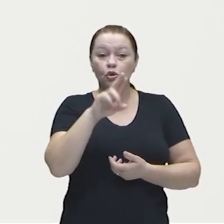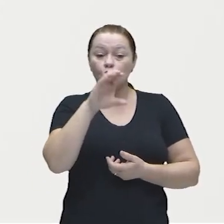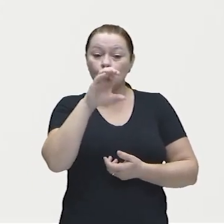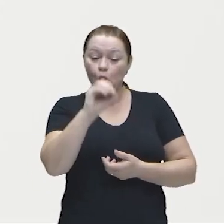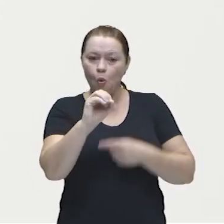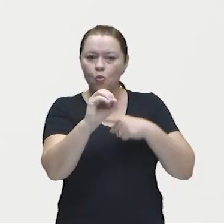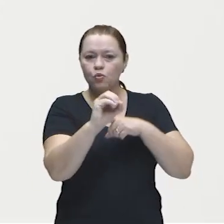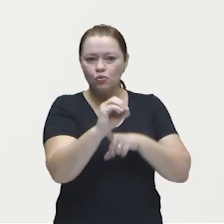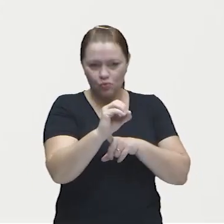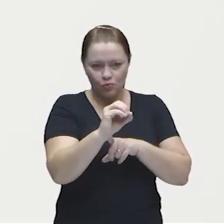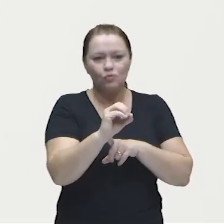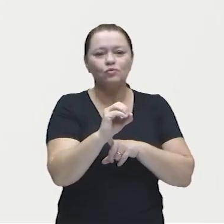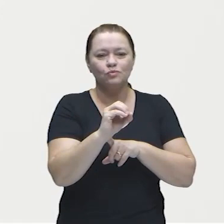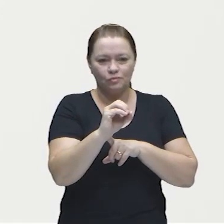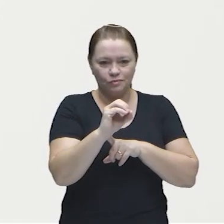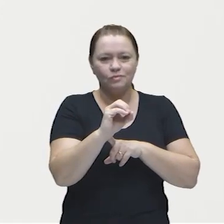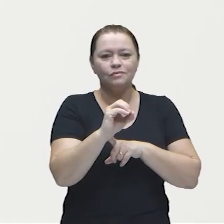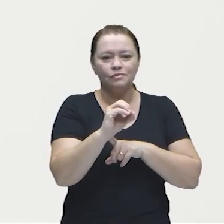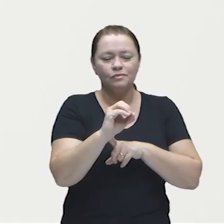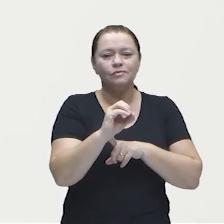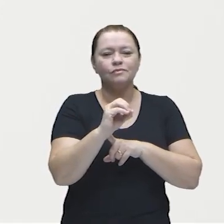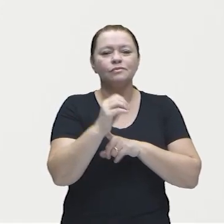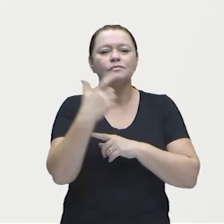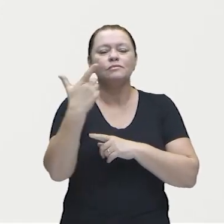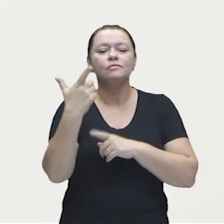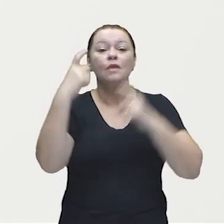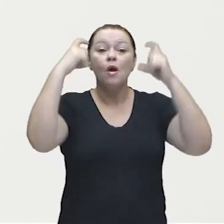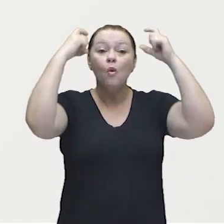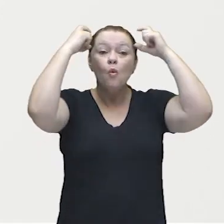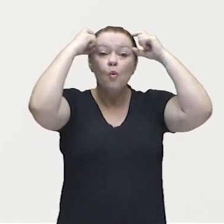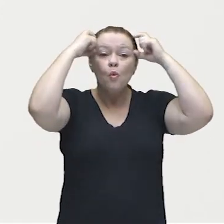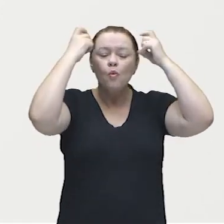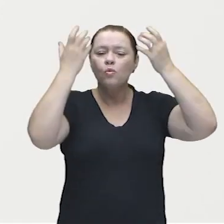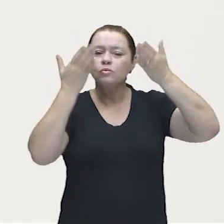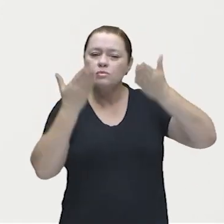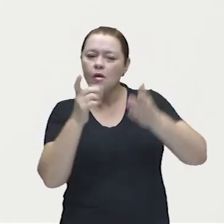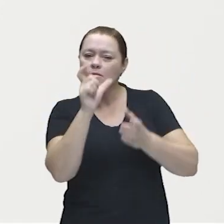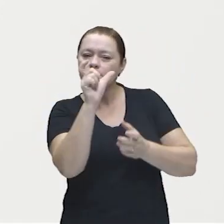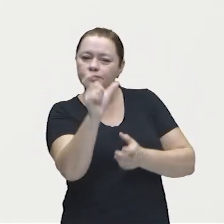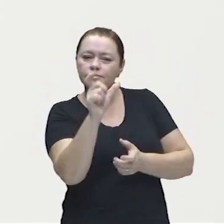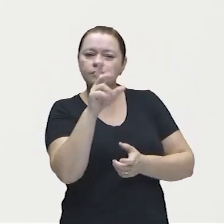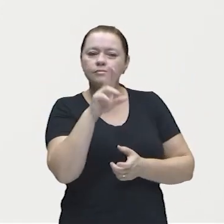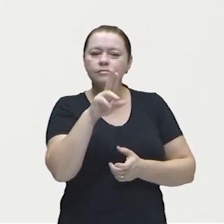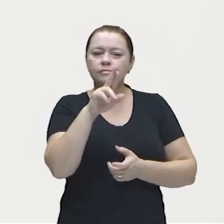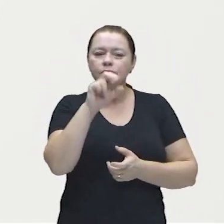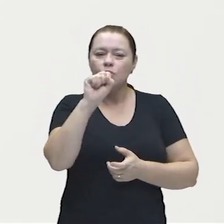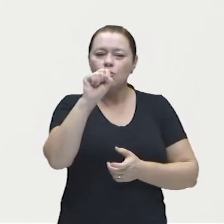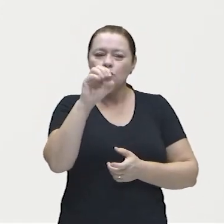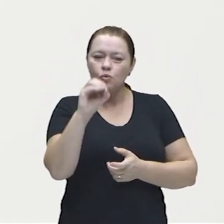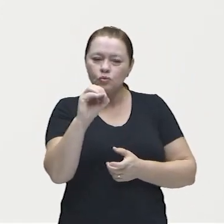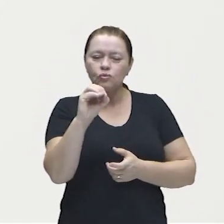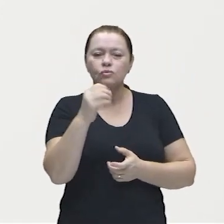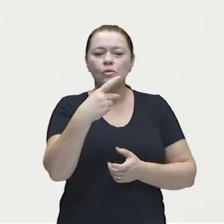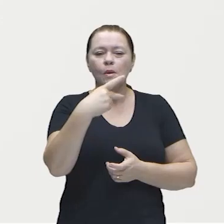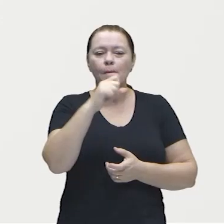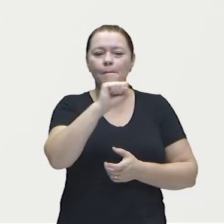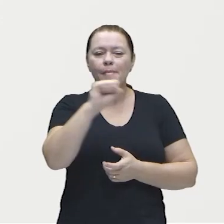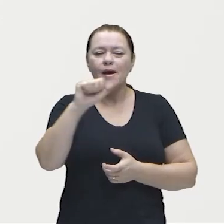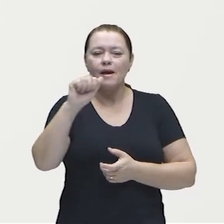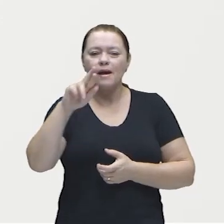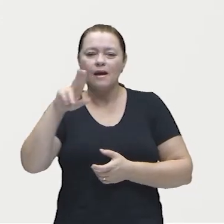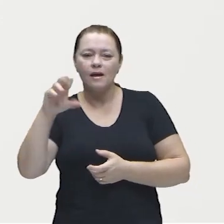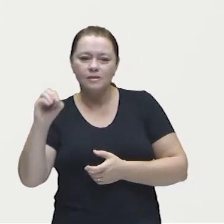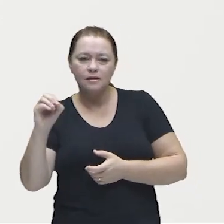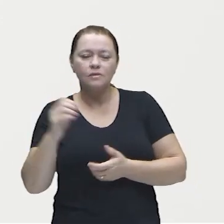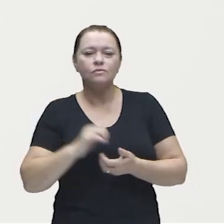de U. Touro. Urso. pássaro. Que